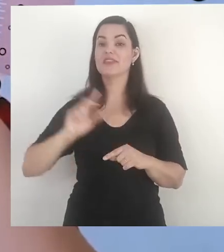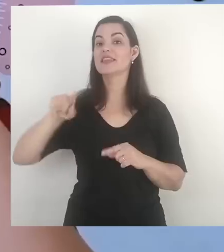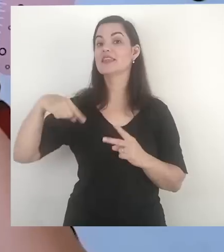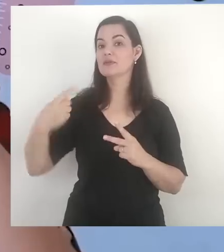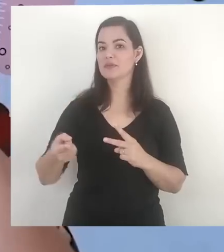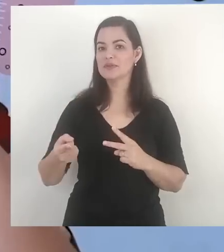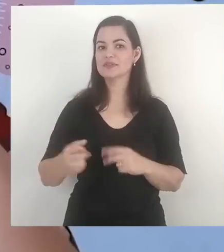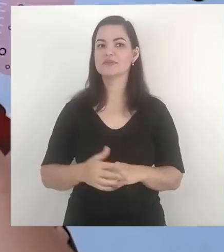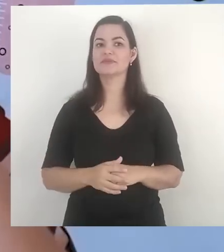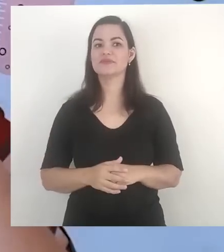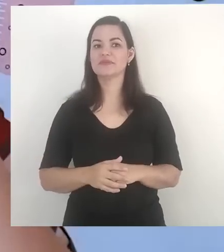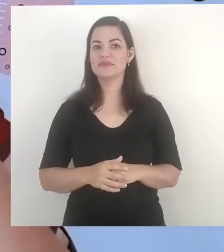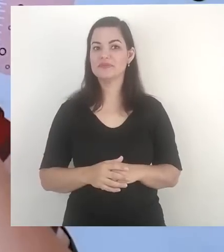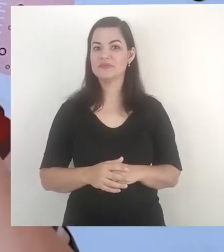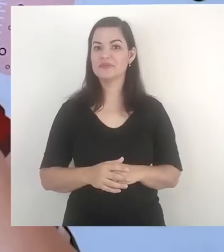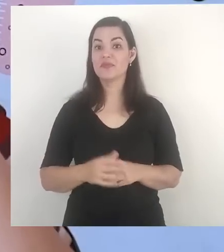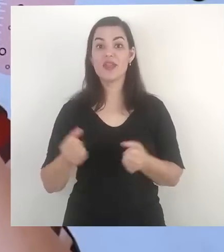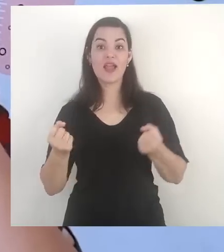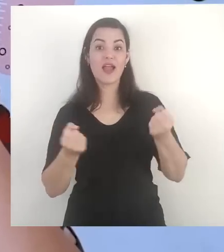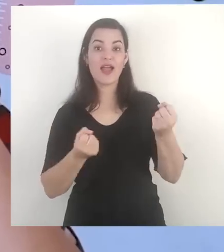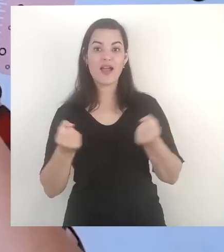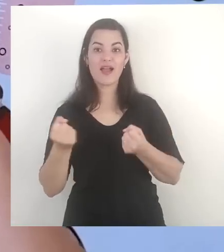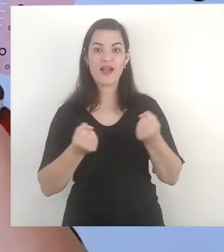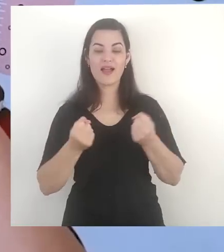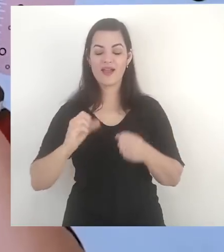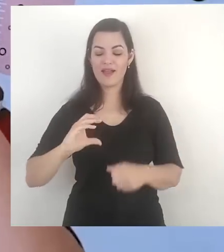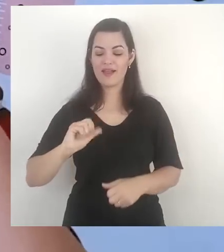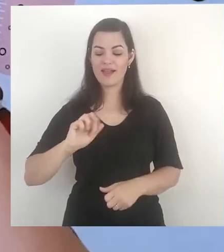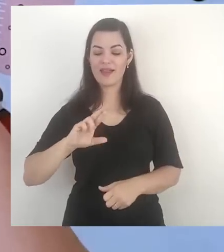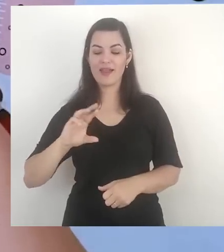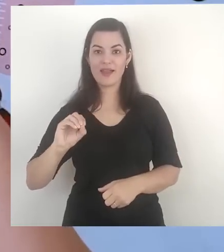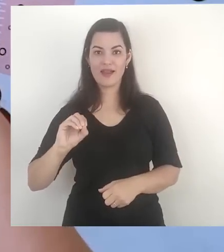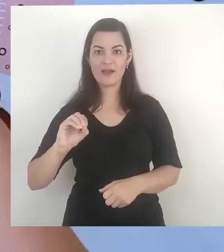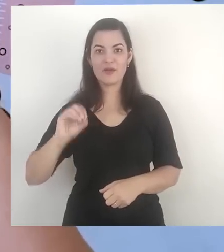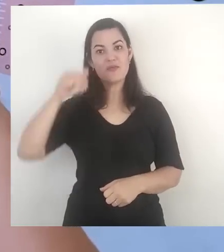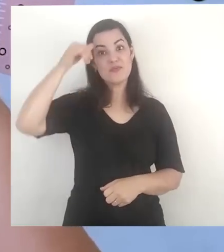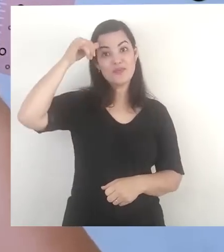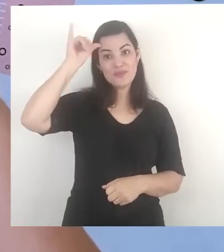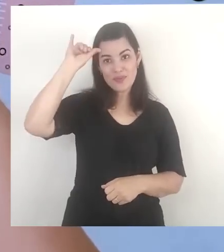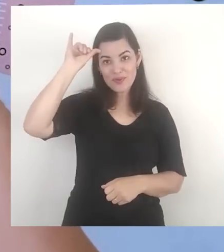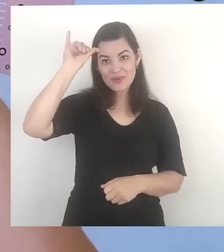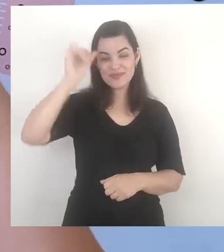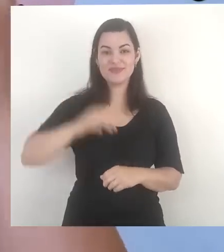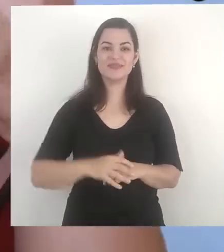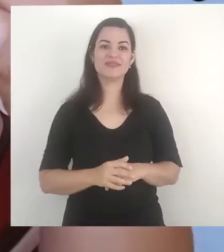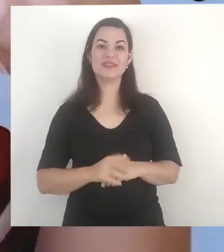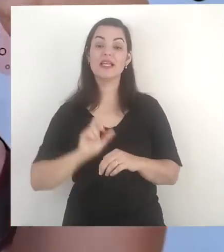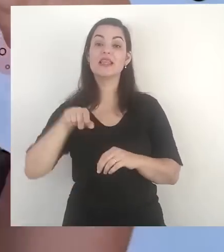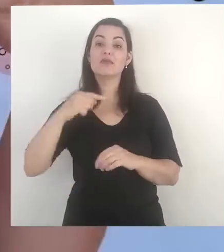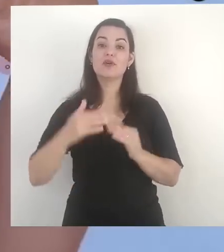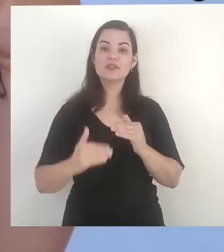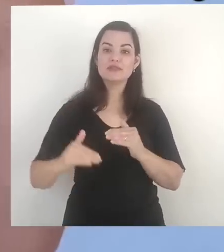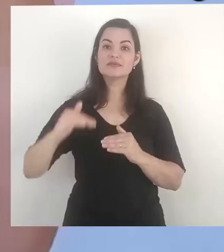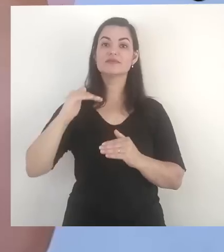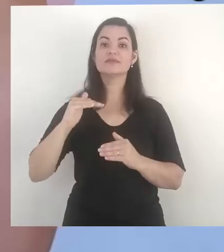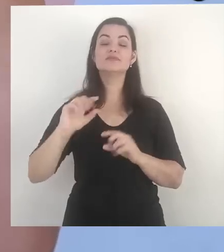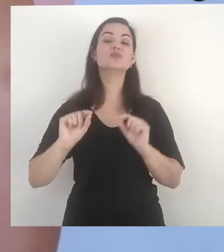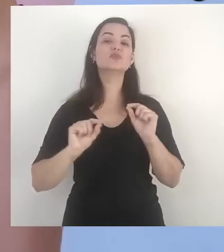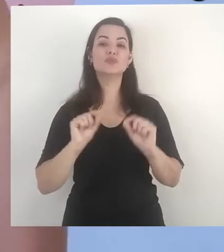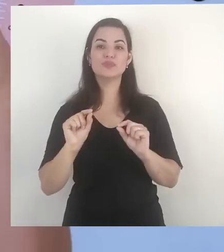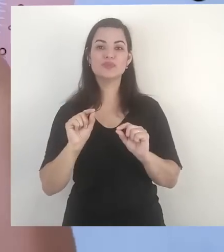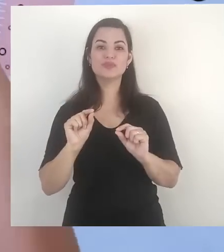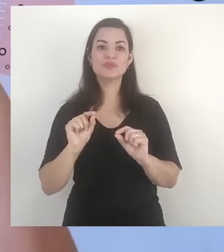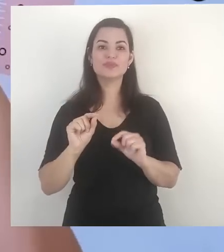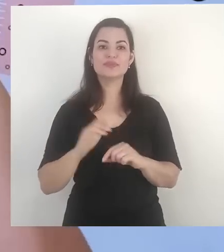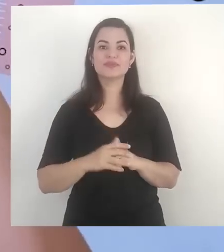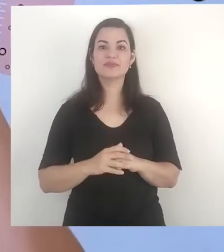Depois ele colocou aqui o carro de boi. Depois, ele colocou aqui em